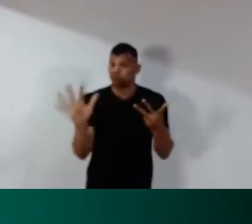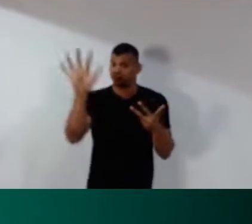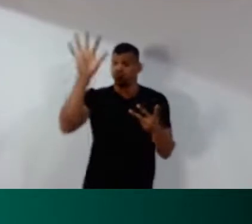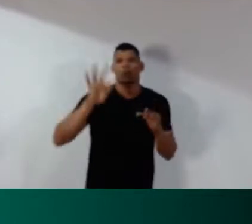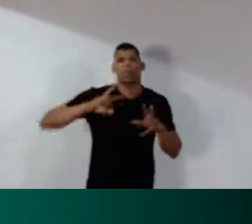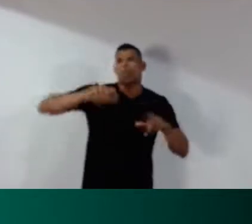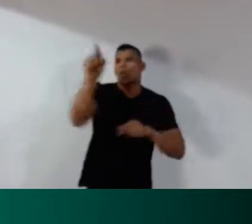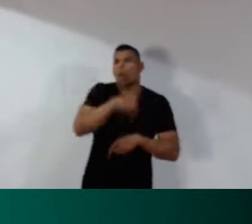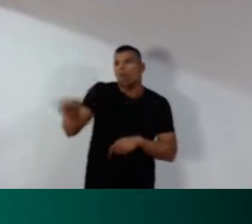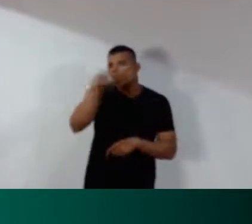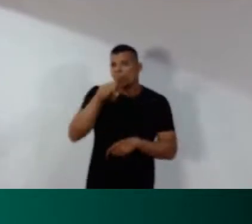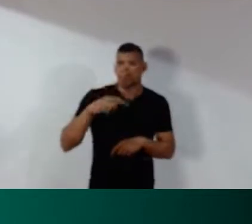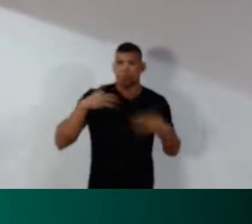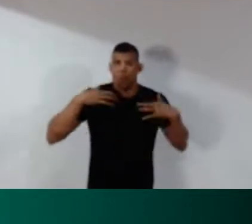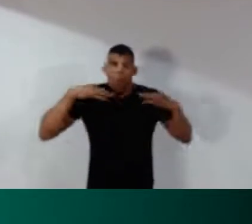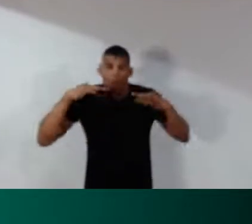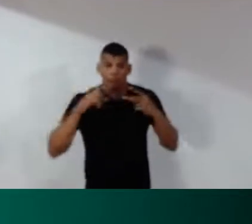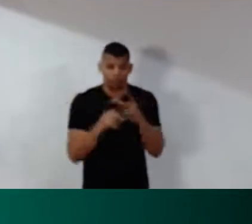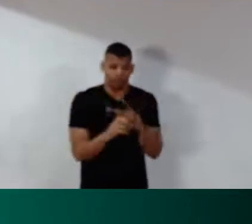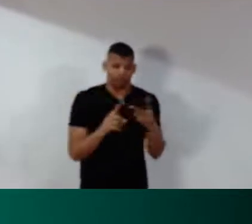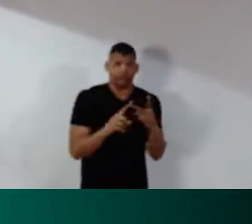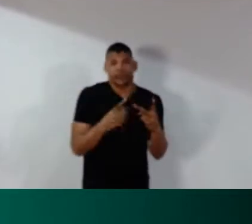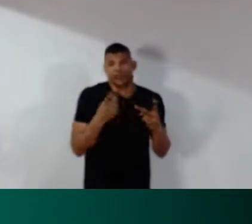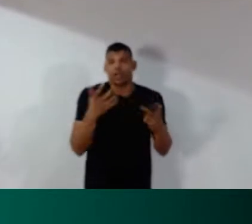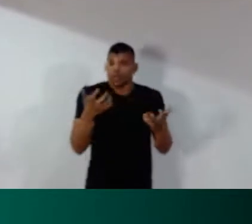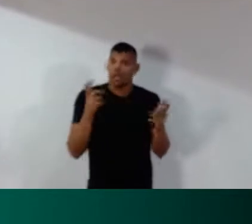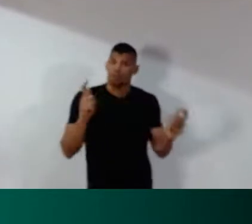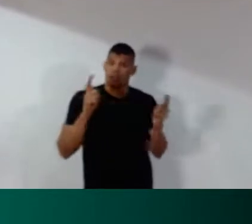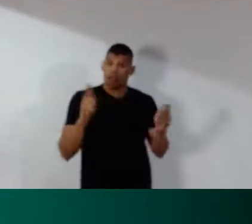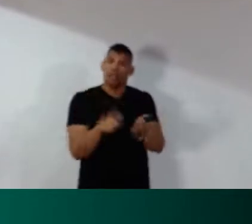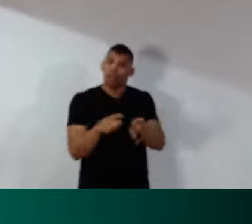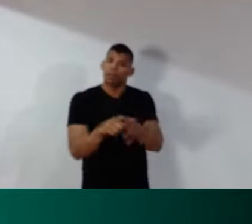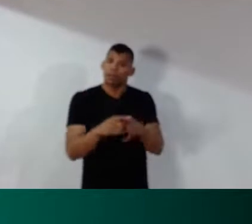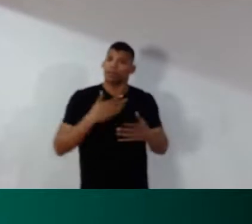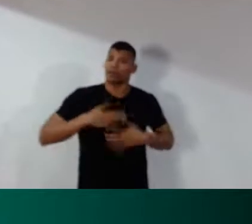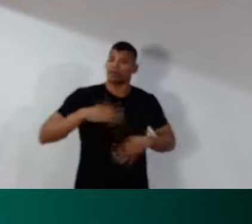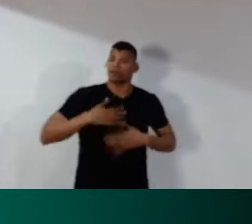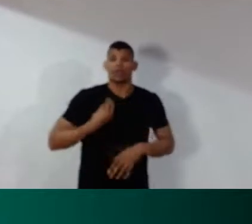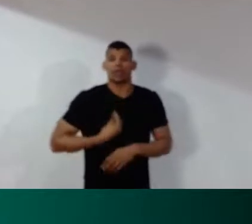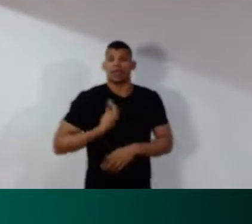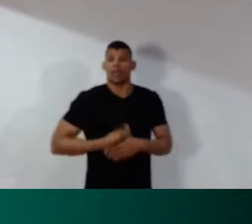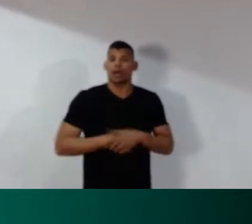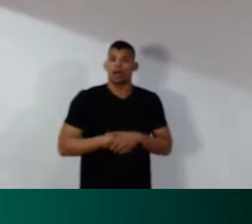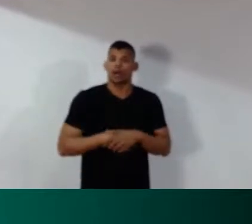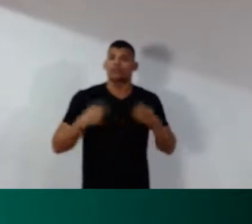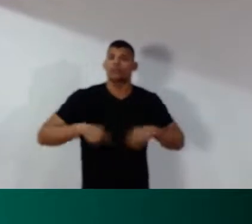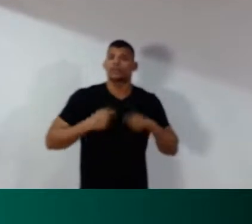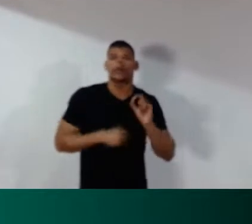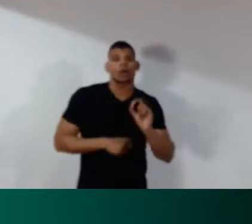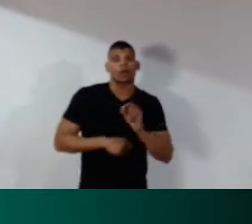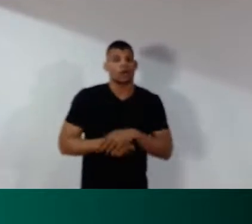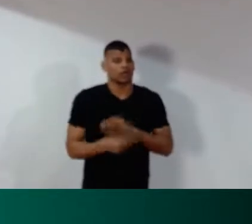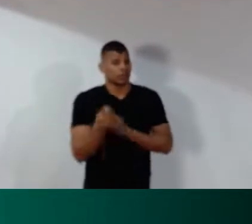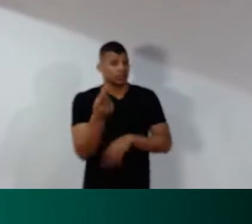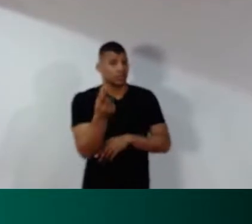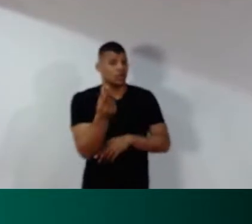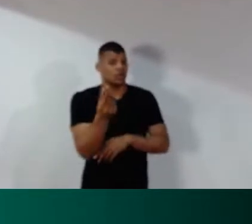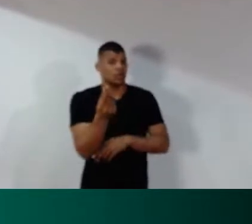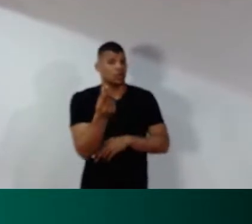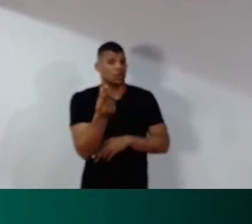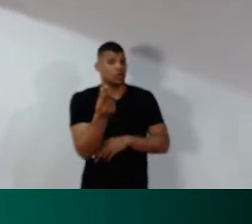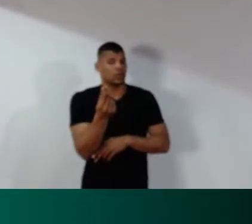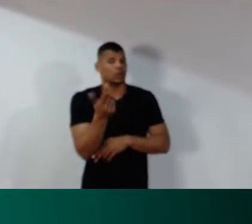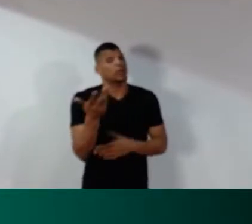precisa vestir todo mundo aqui quer se divertir e tudo isso você precisa de grana e você precisa de estado